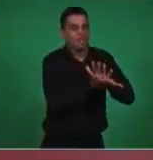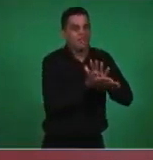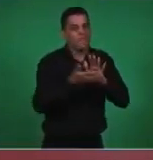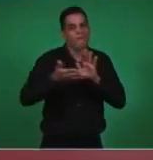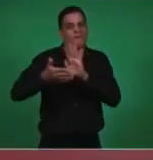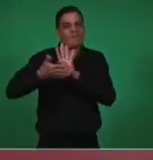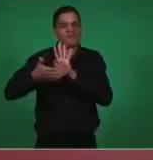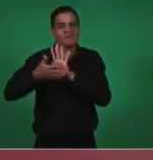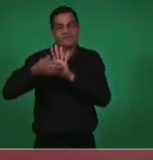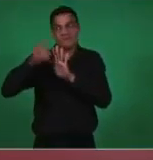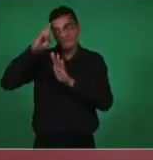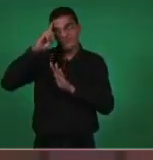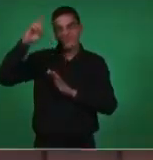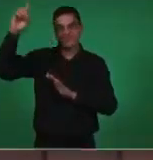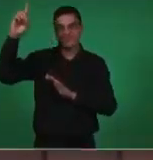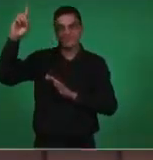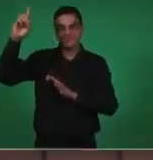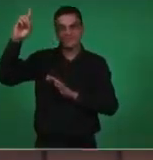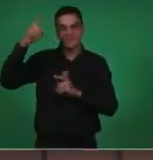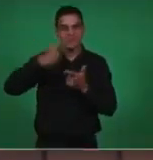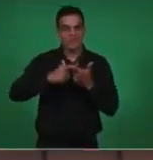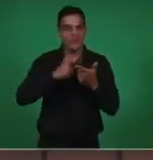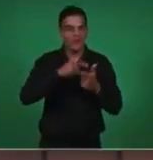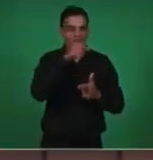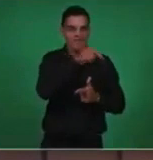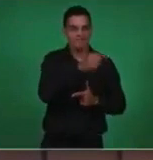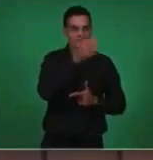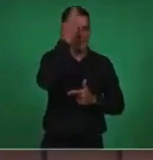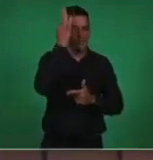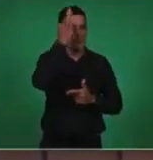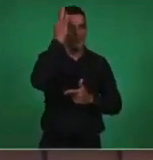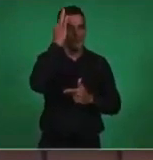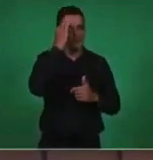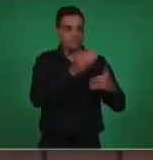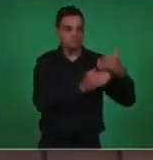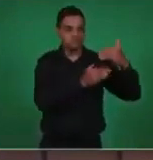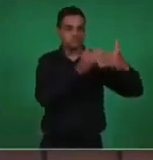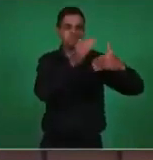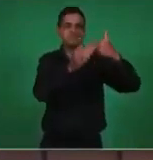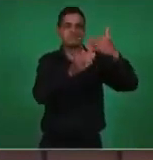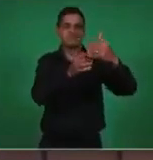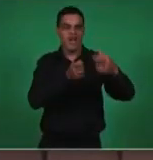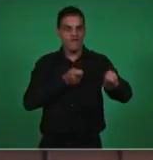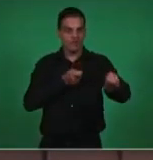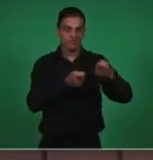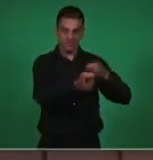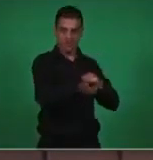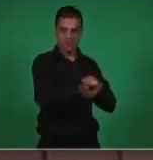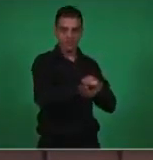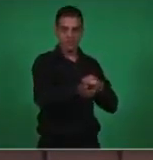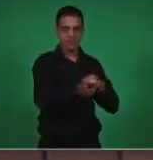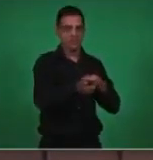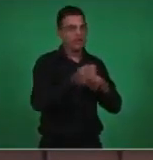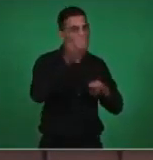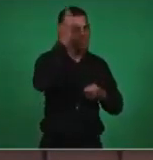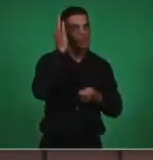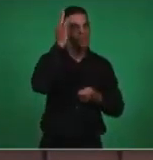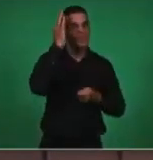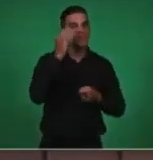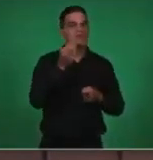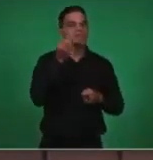do evolucionismo, o homem, ele sai da matéria, de uma coisa qualquer, e o destino dele é a matéria